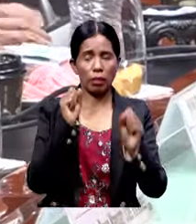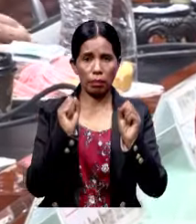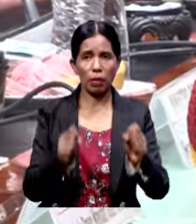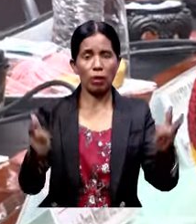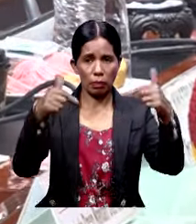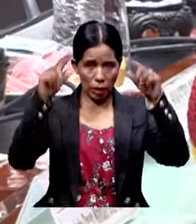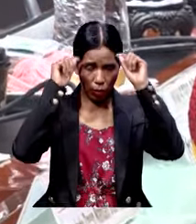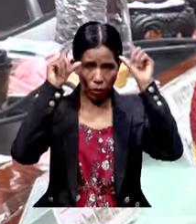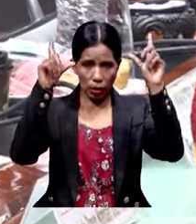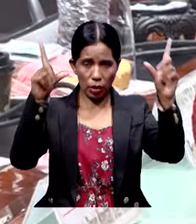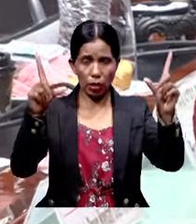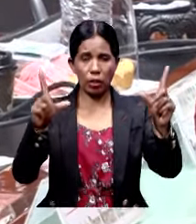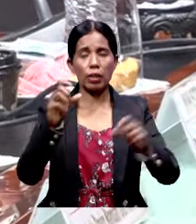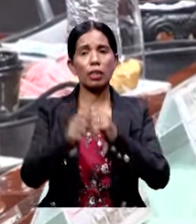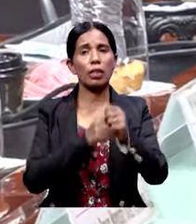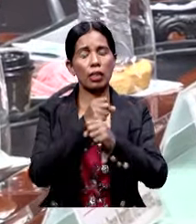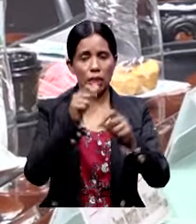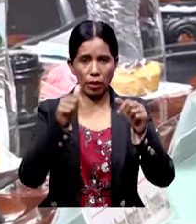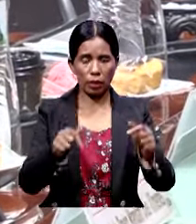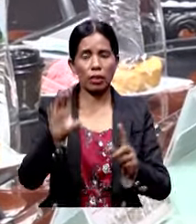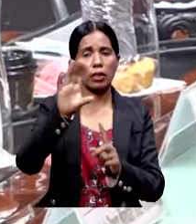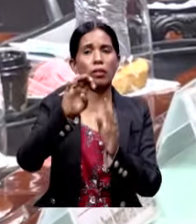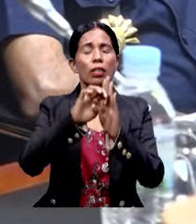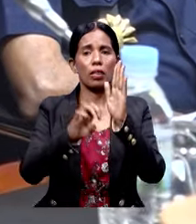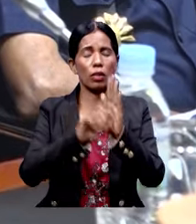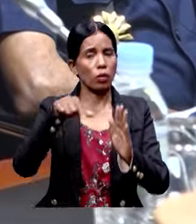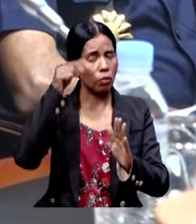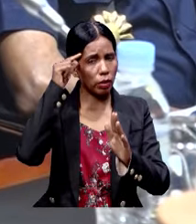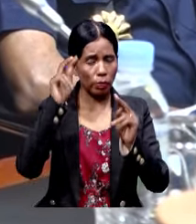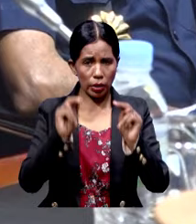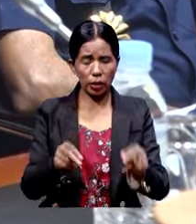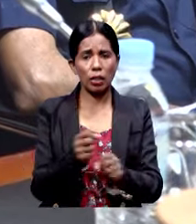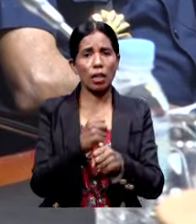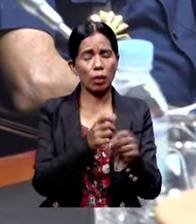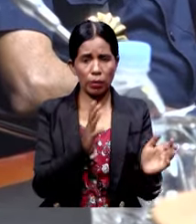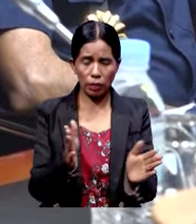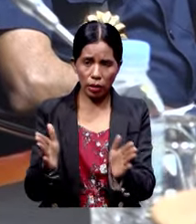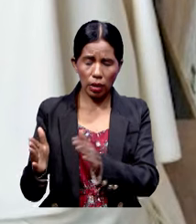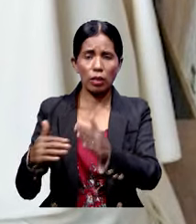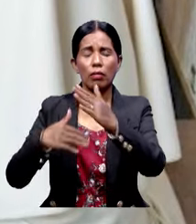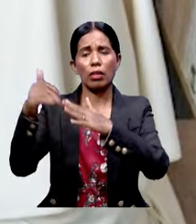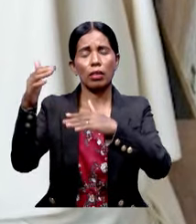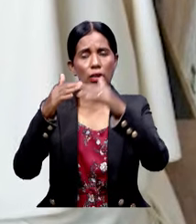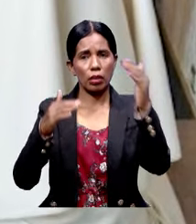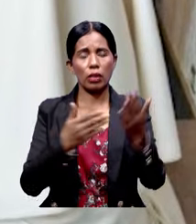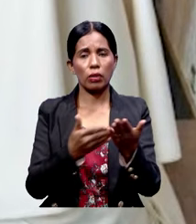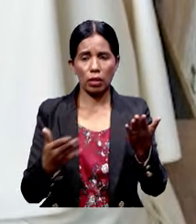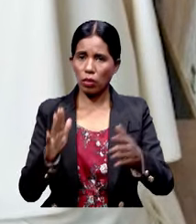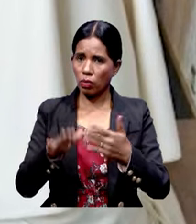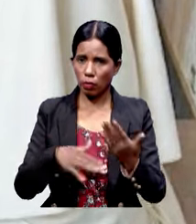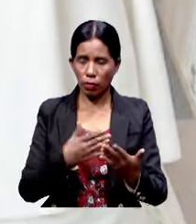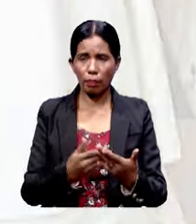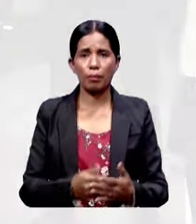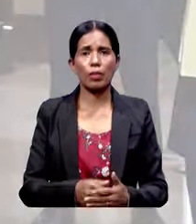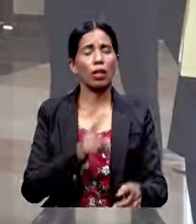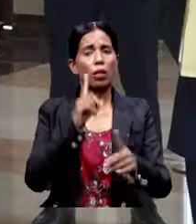mais Timor-Leste e Tinané. Terceiro festado, o governo precisa ralo preparação nhe área infraestrutura no logística. Colhi a